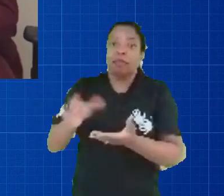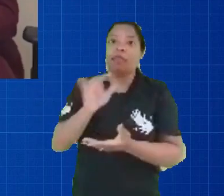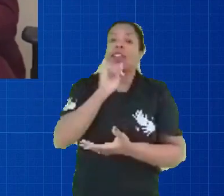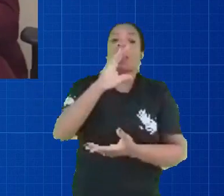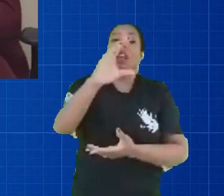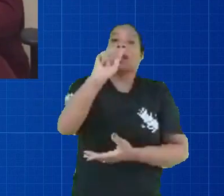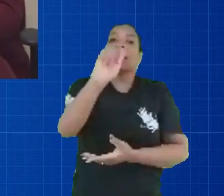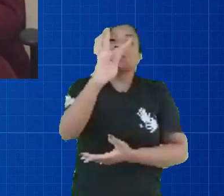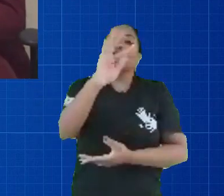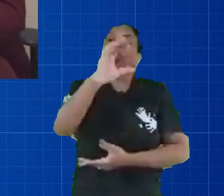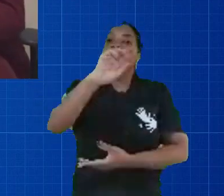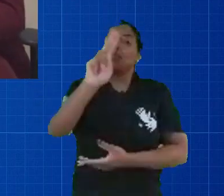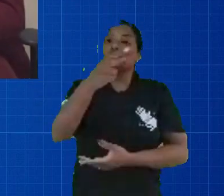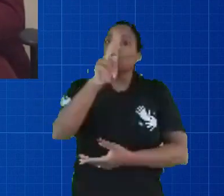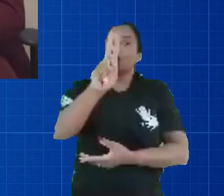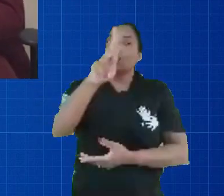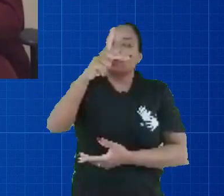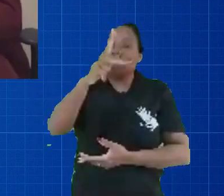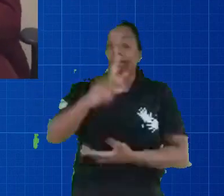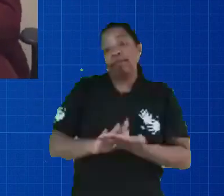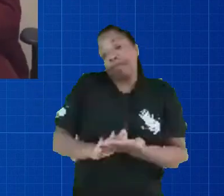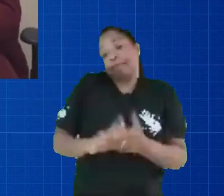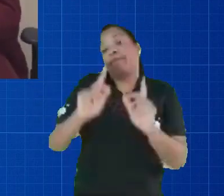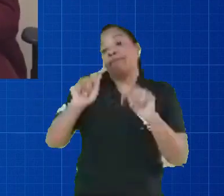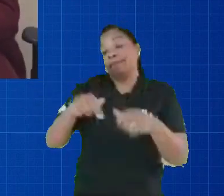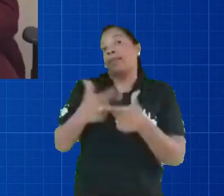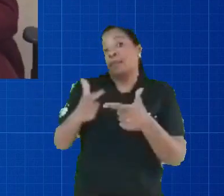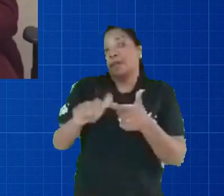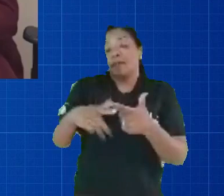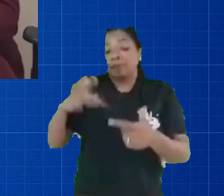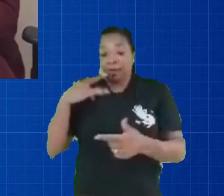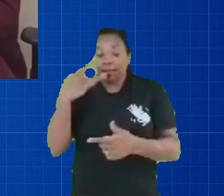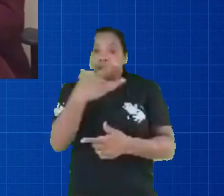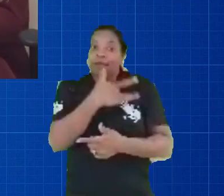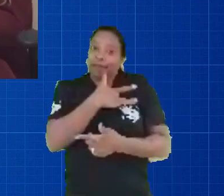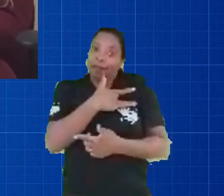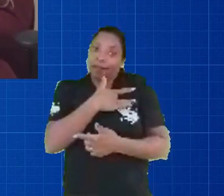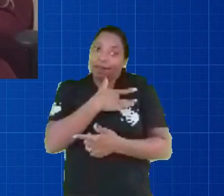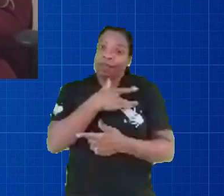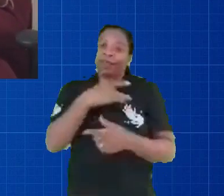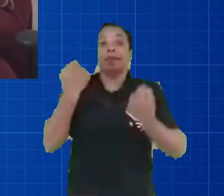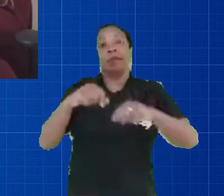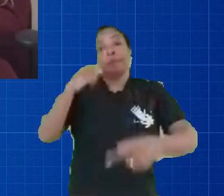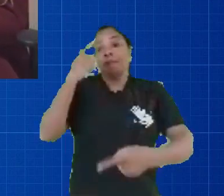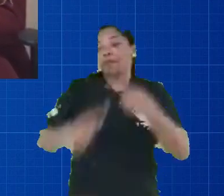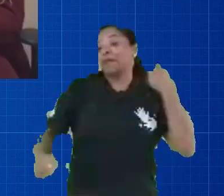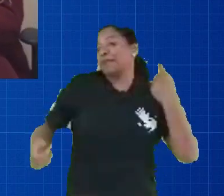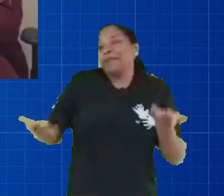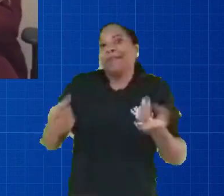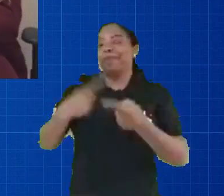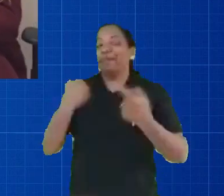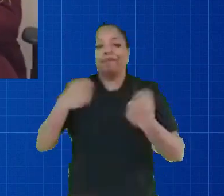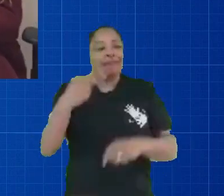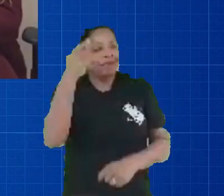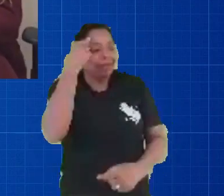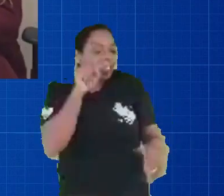produtos por ser proibido, pensando sempre na saúde das crianças. Ok. Eu